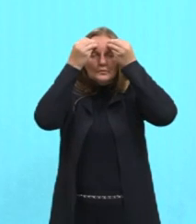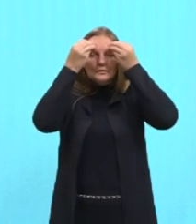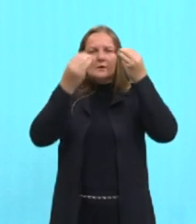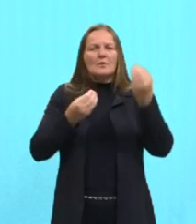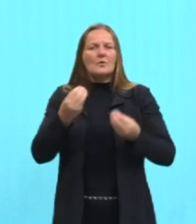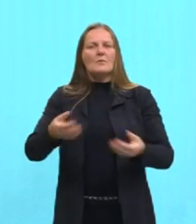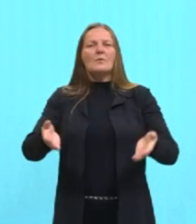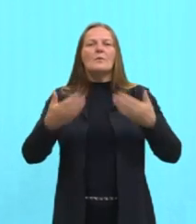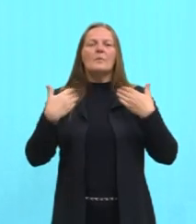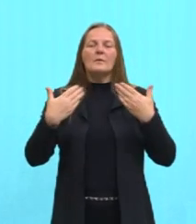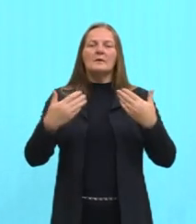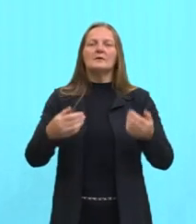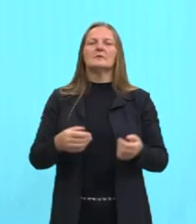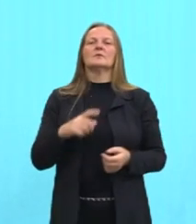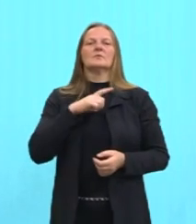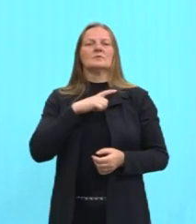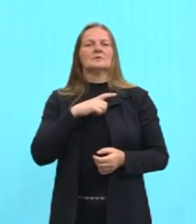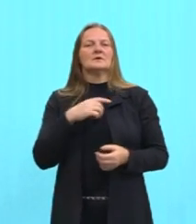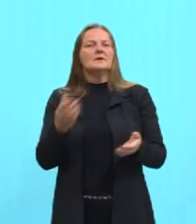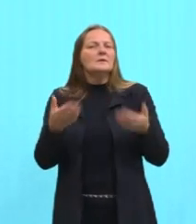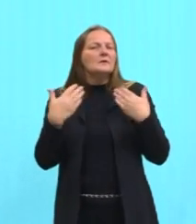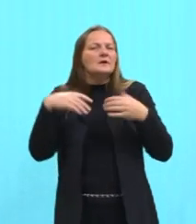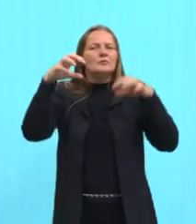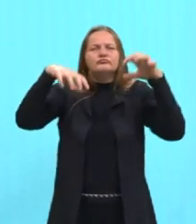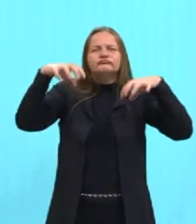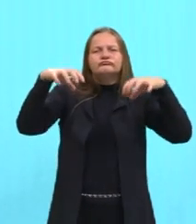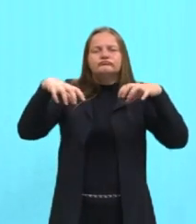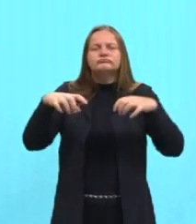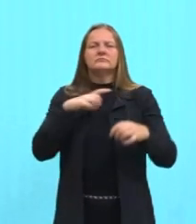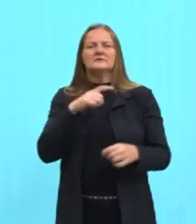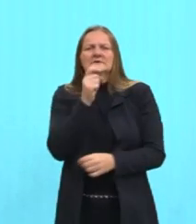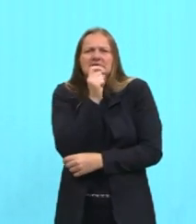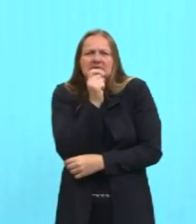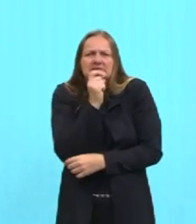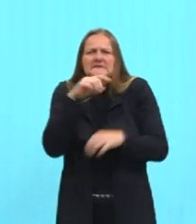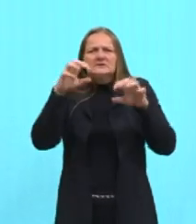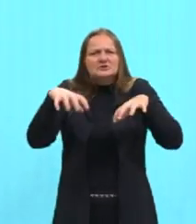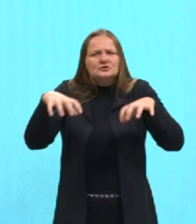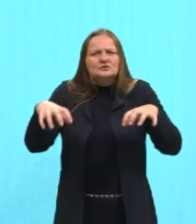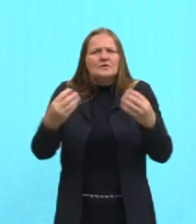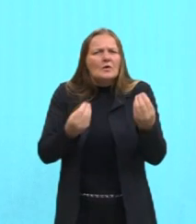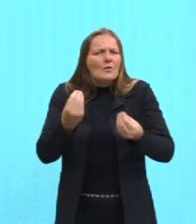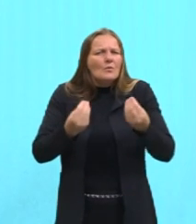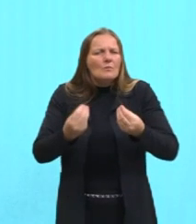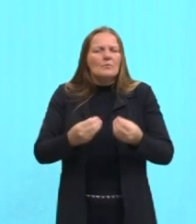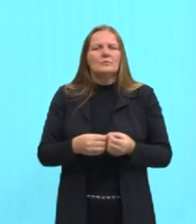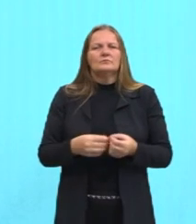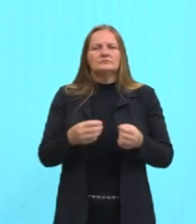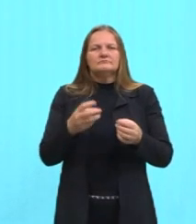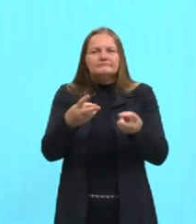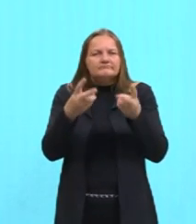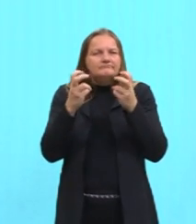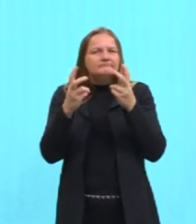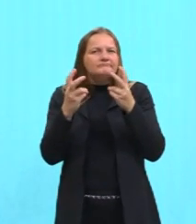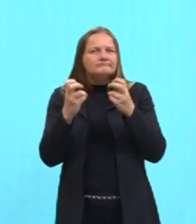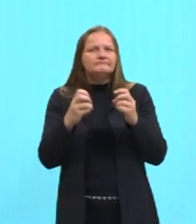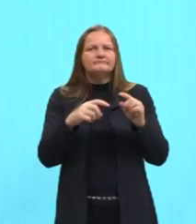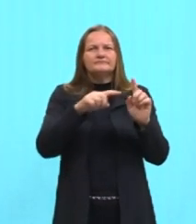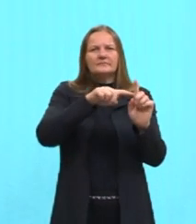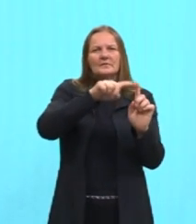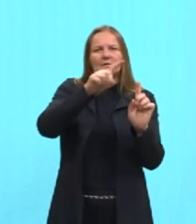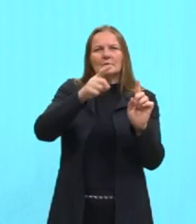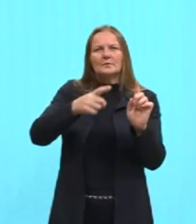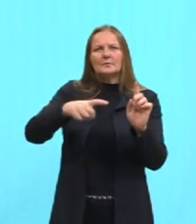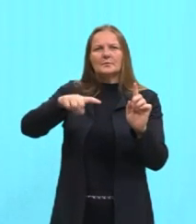se o verão é quente se o verão chuvoso ou se o inverno na chuvoso Então a gente vai ver isso aí tá a gurizada ó